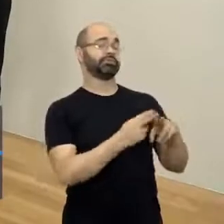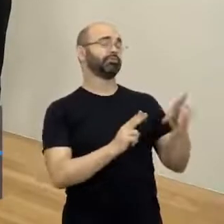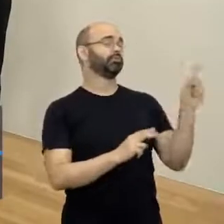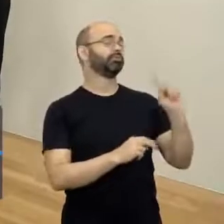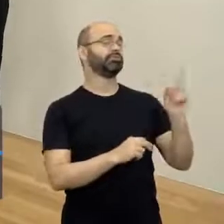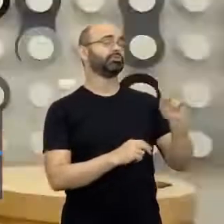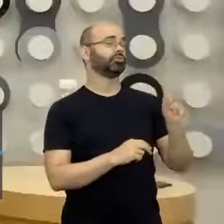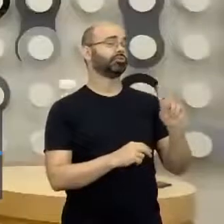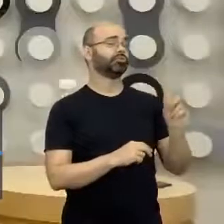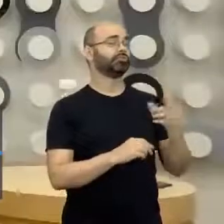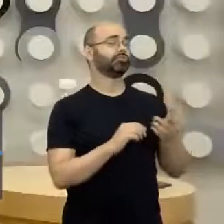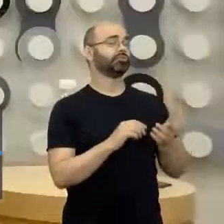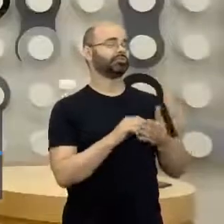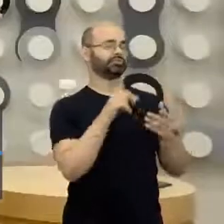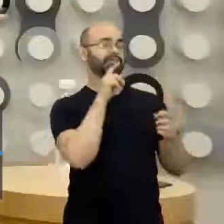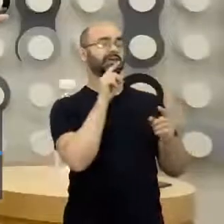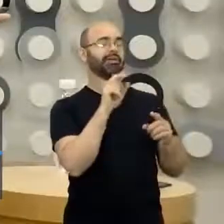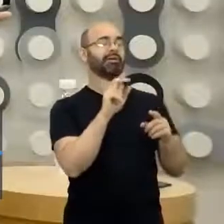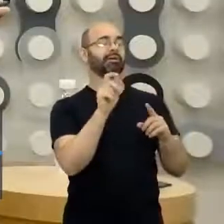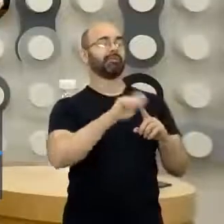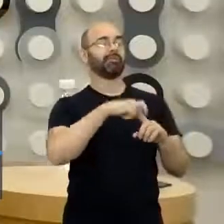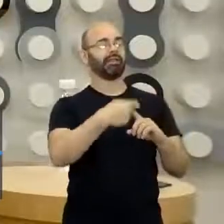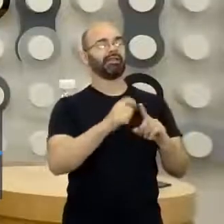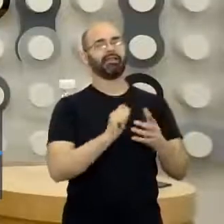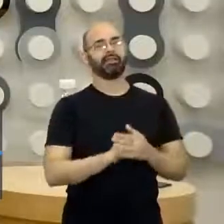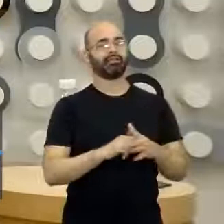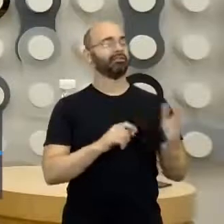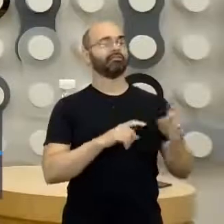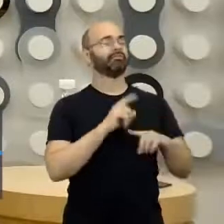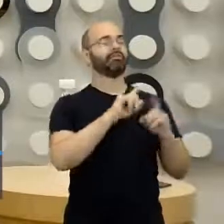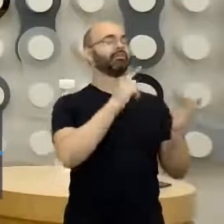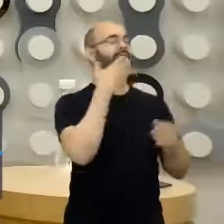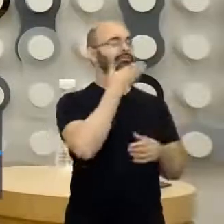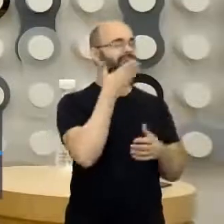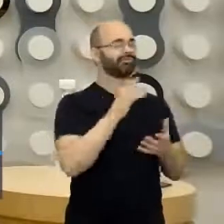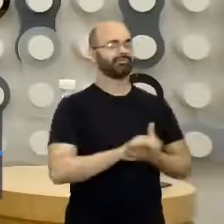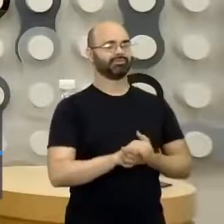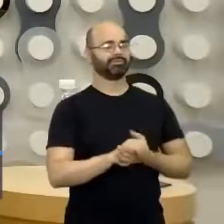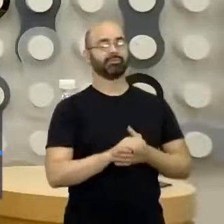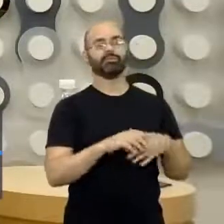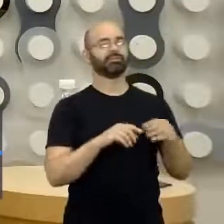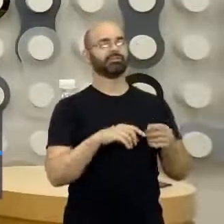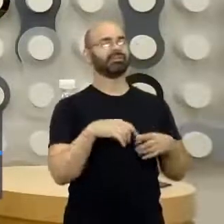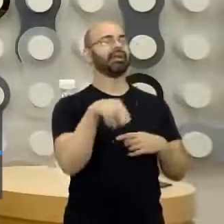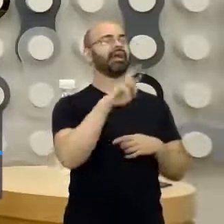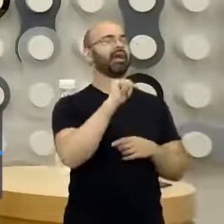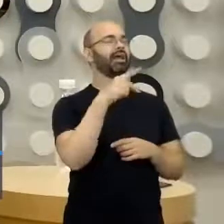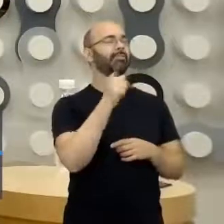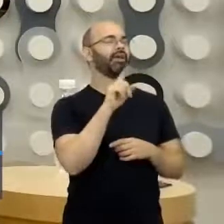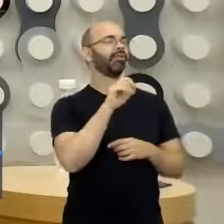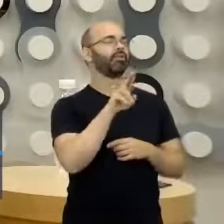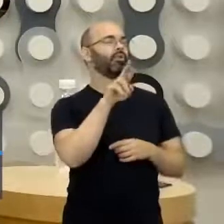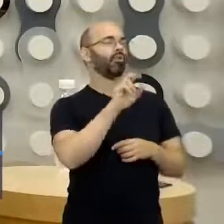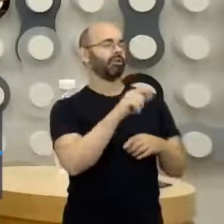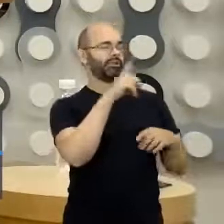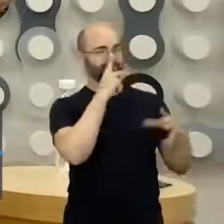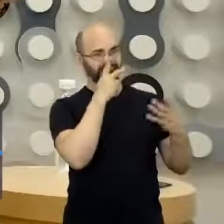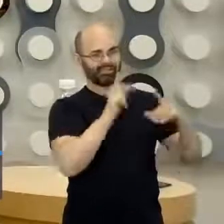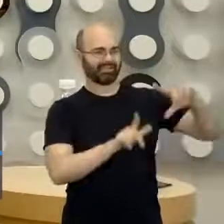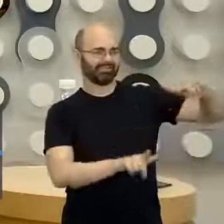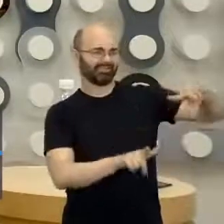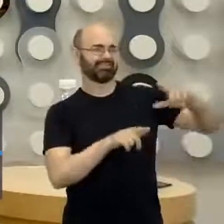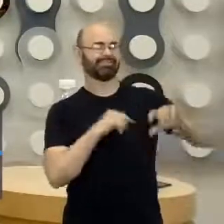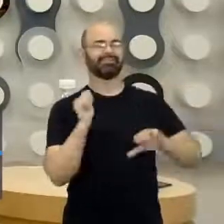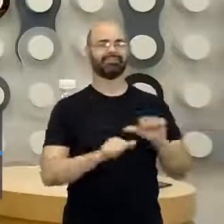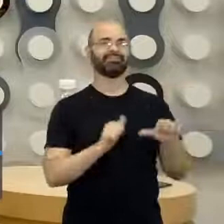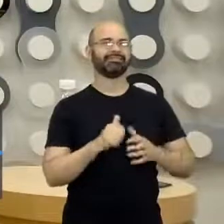ele é de banana. Troca. Ele é de açúcar. Troca. É uma rapadura gigante com formato de tablete.